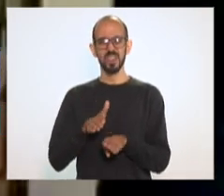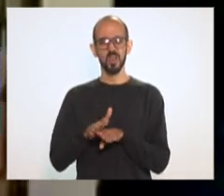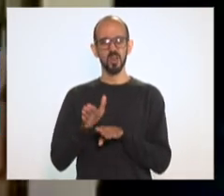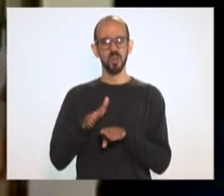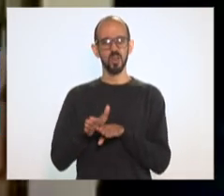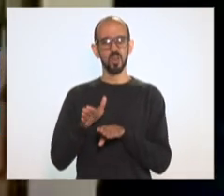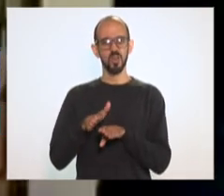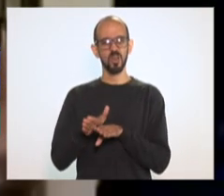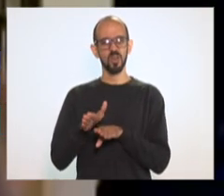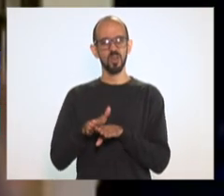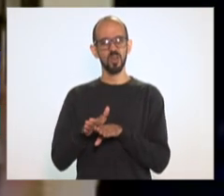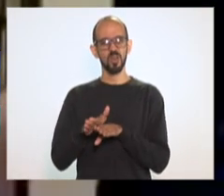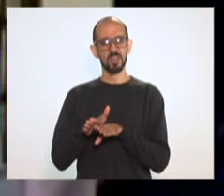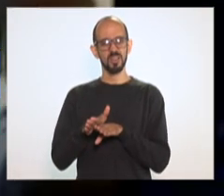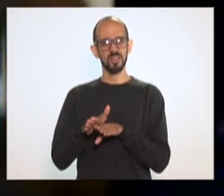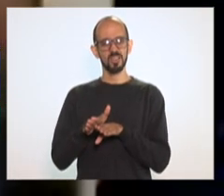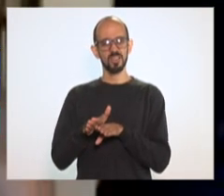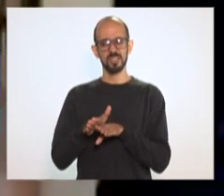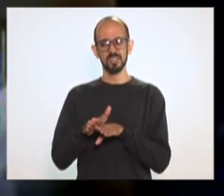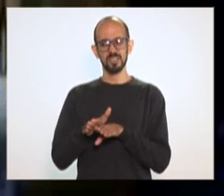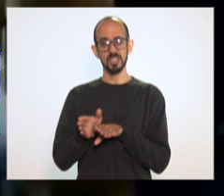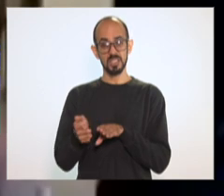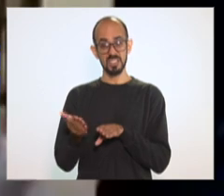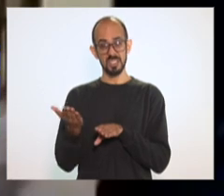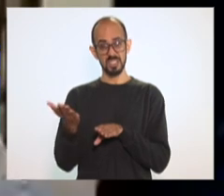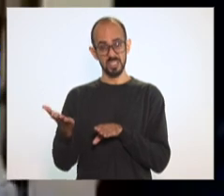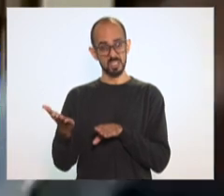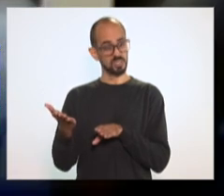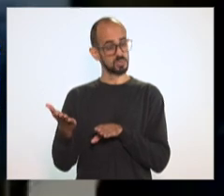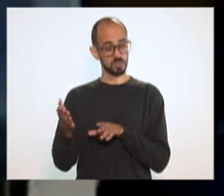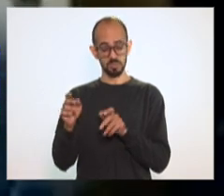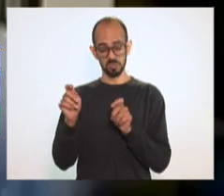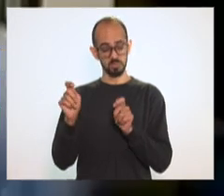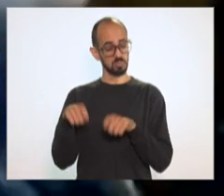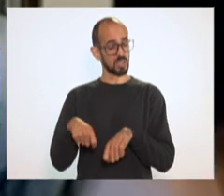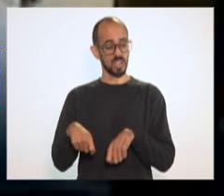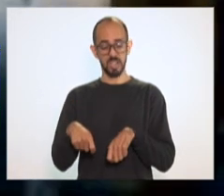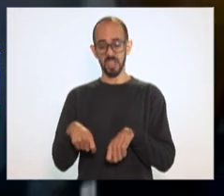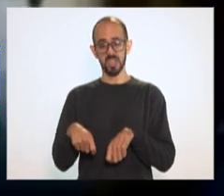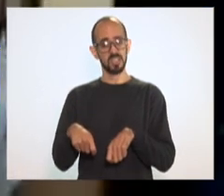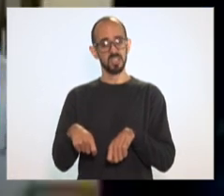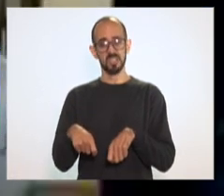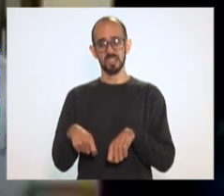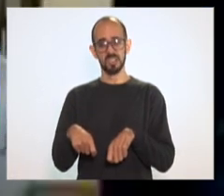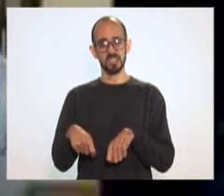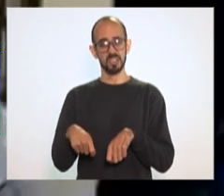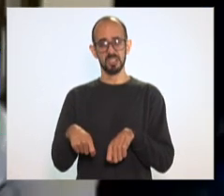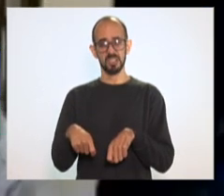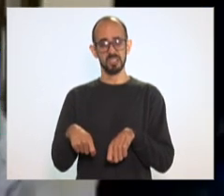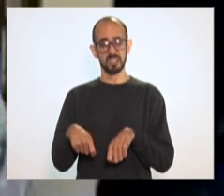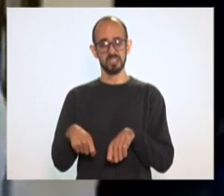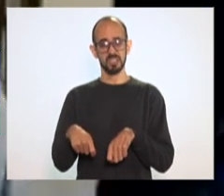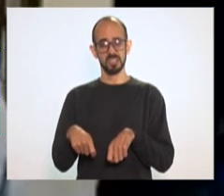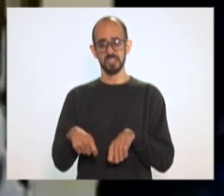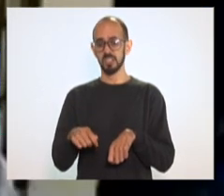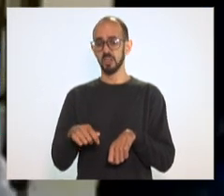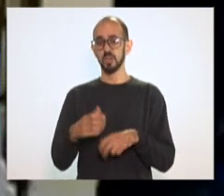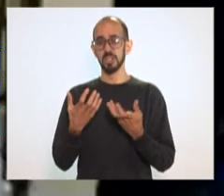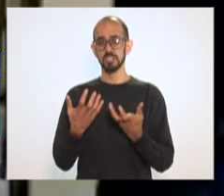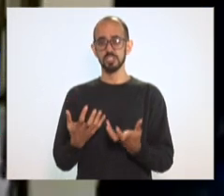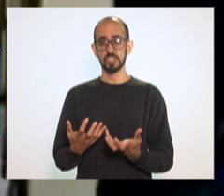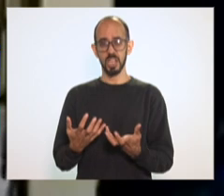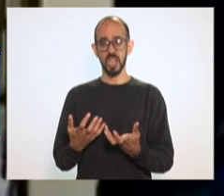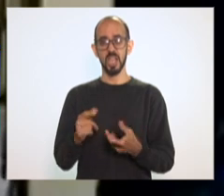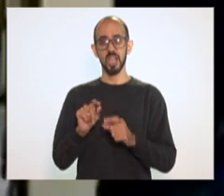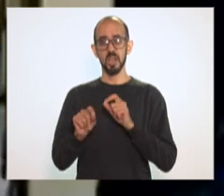desorientado e isso daí não pode dar certo nem chegar a bom termo o que nós queremos é que